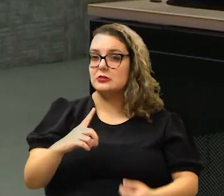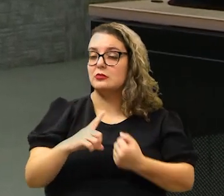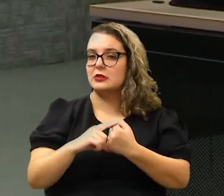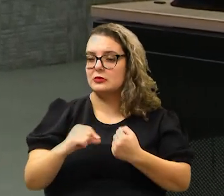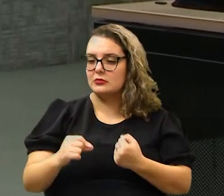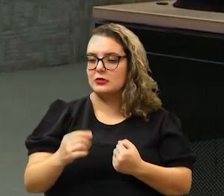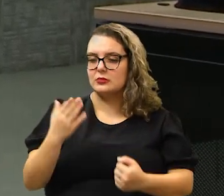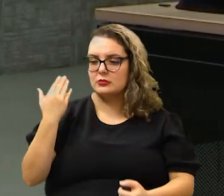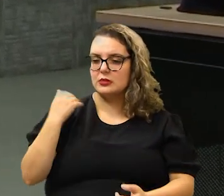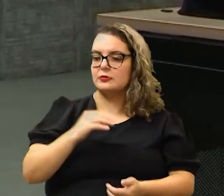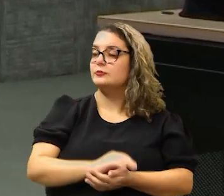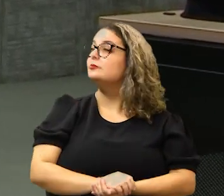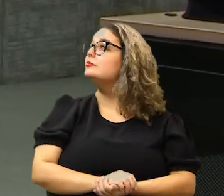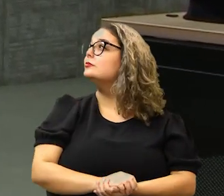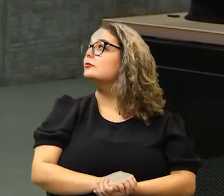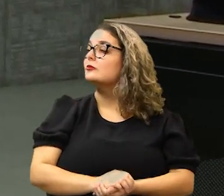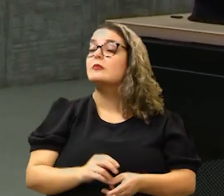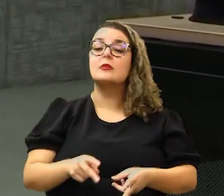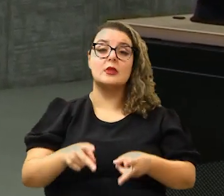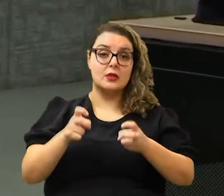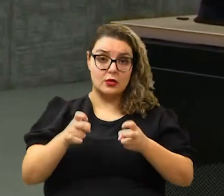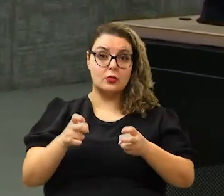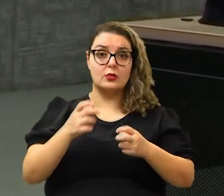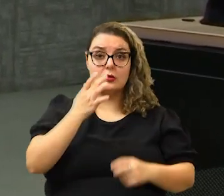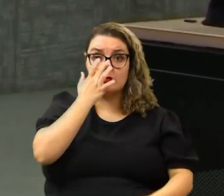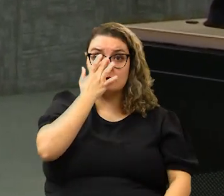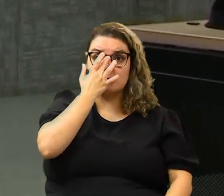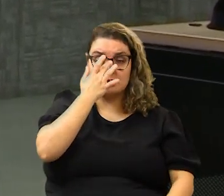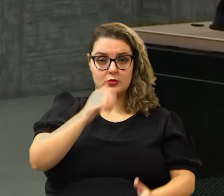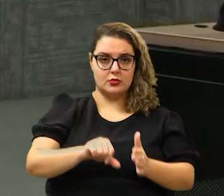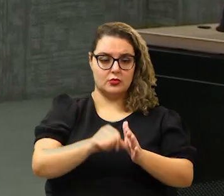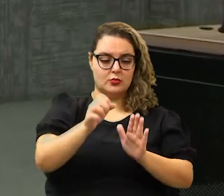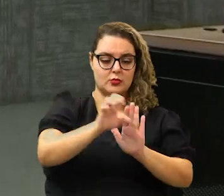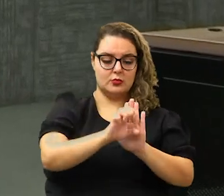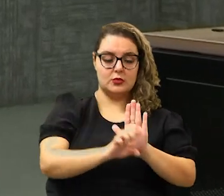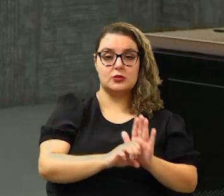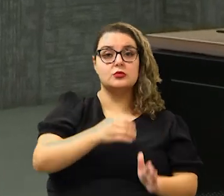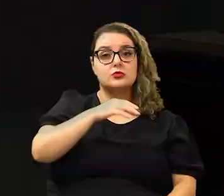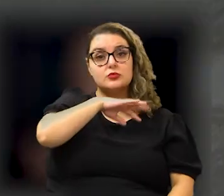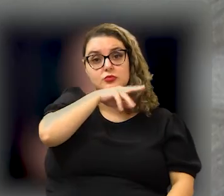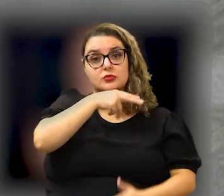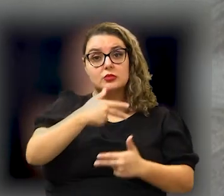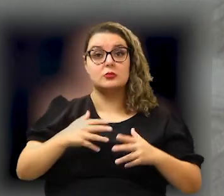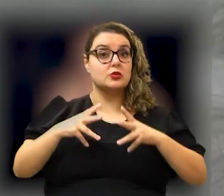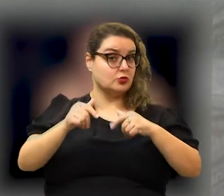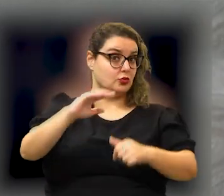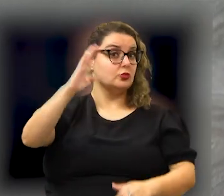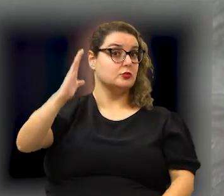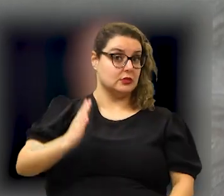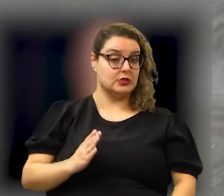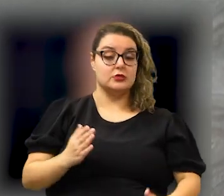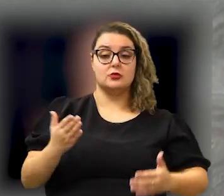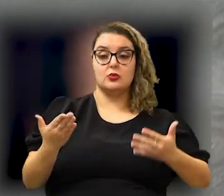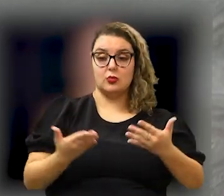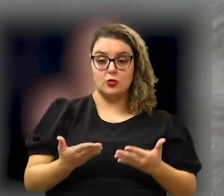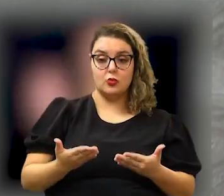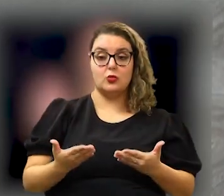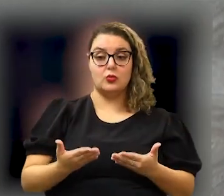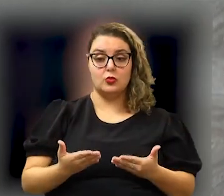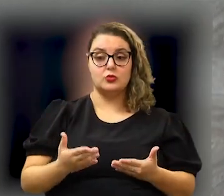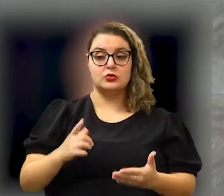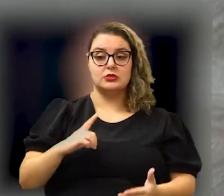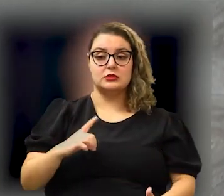500 municípios que já têm, que pegaram, copiaram do nosso, adaptaram aos seus municípios. Um momento ímpar, um